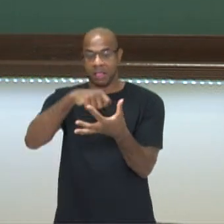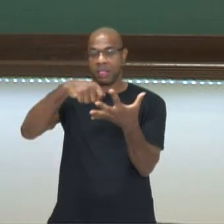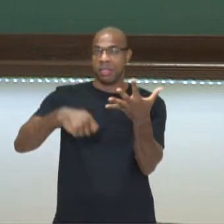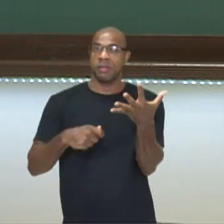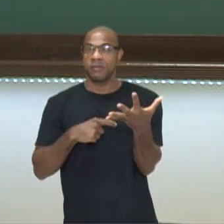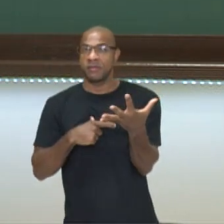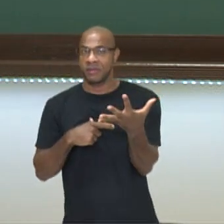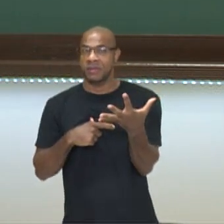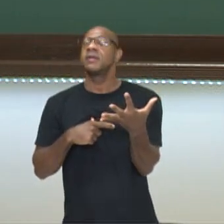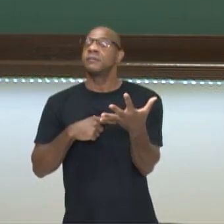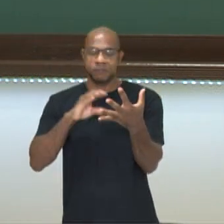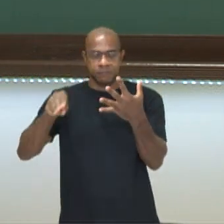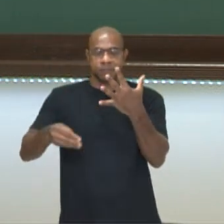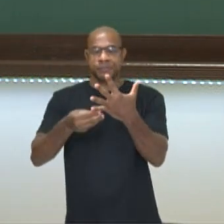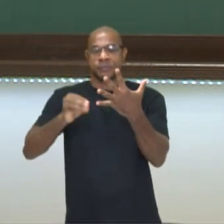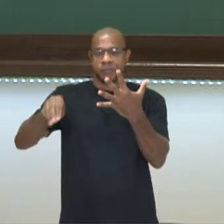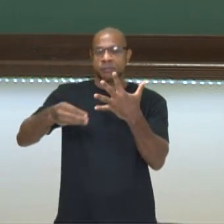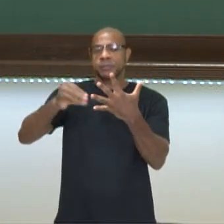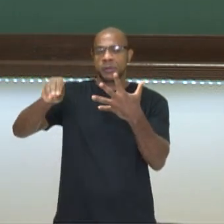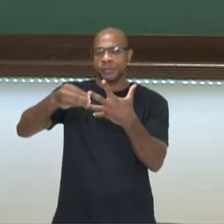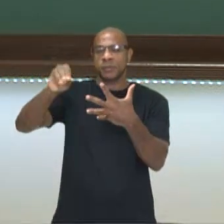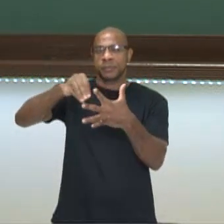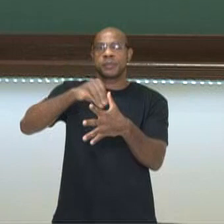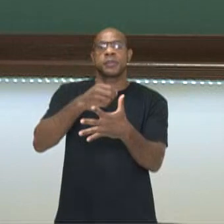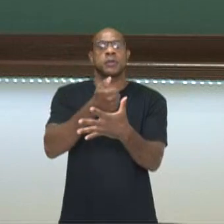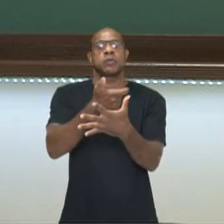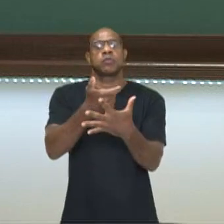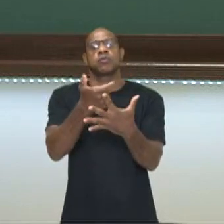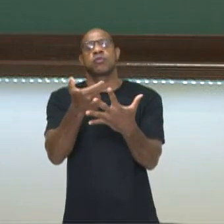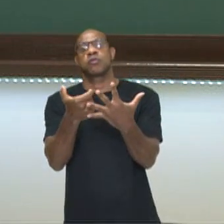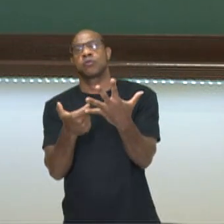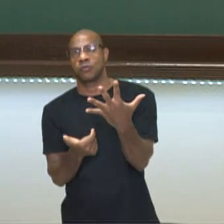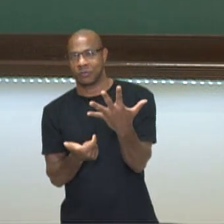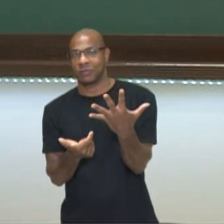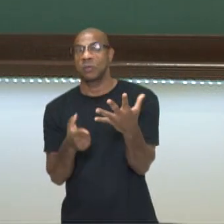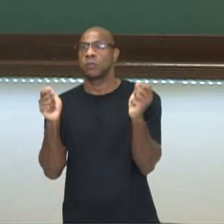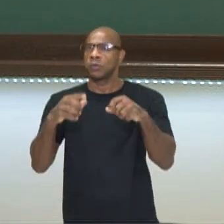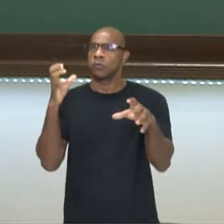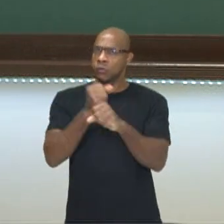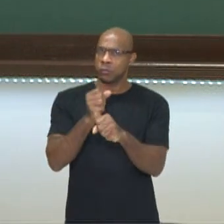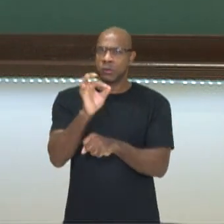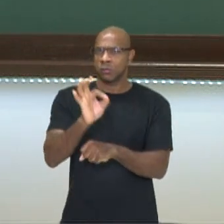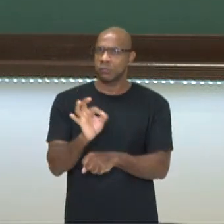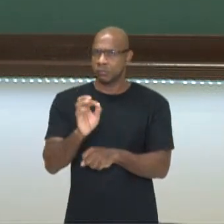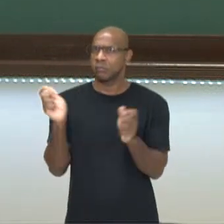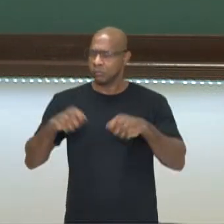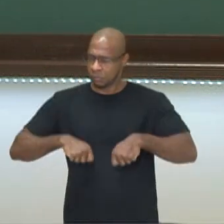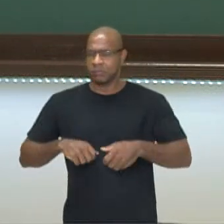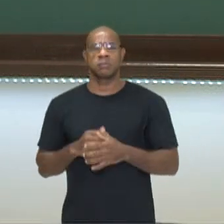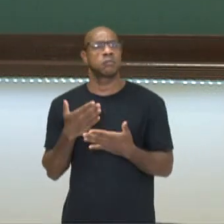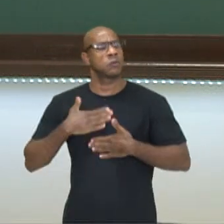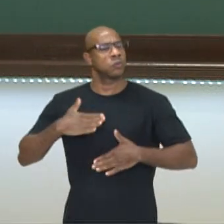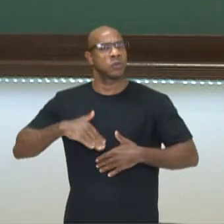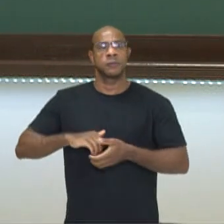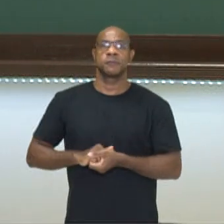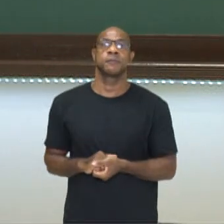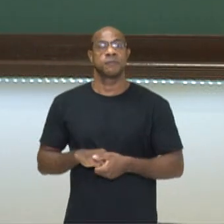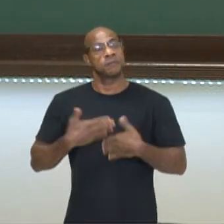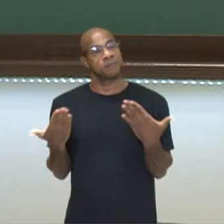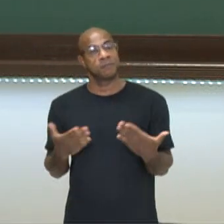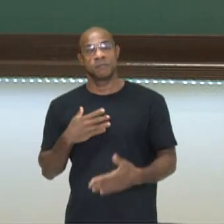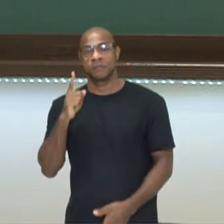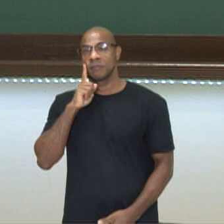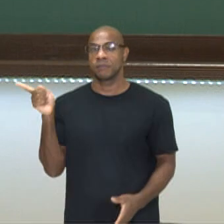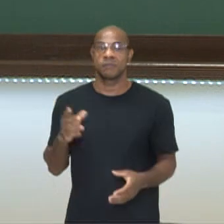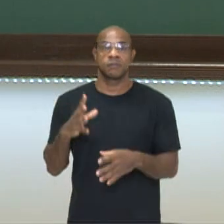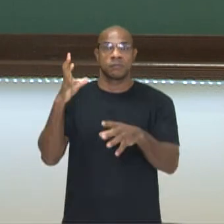6 acréscimos de 2%, ou seja, 12%. Posso somar as porcentagens? Tranquilo. Tá? Então, portanto,